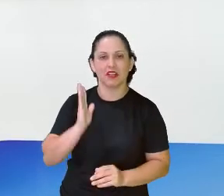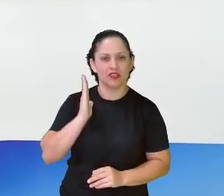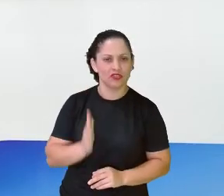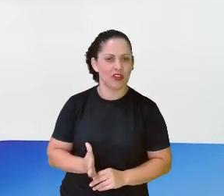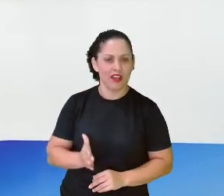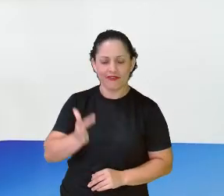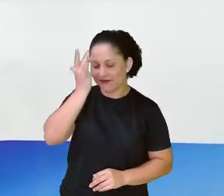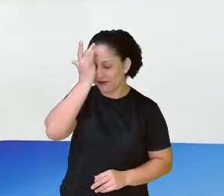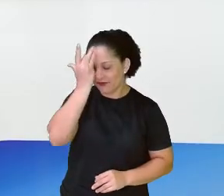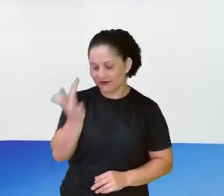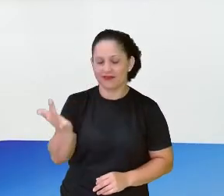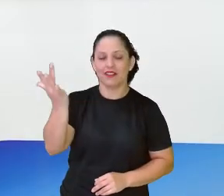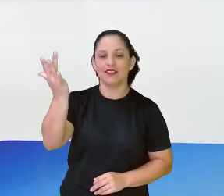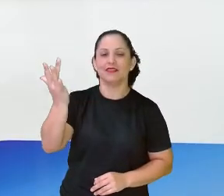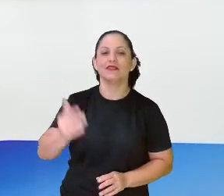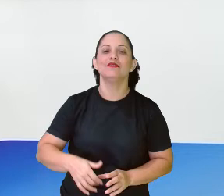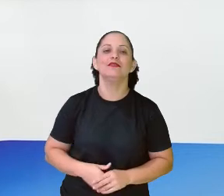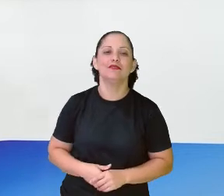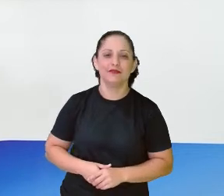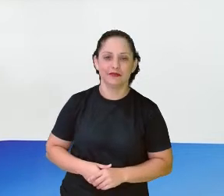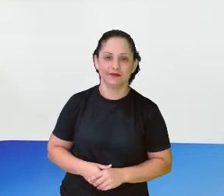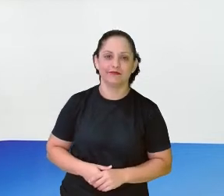conversa. Fácil, fácil